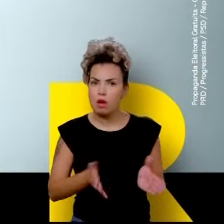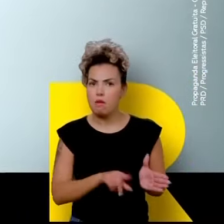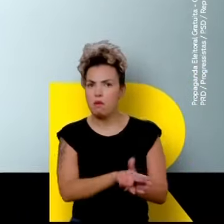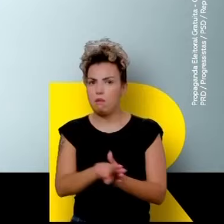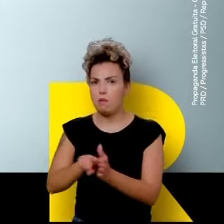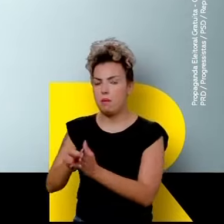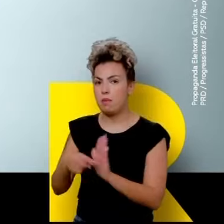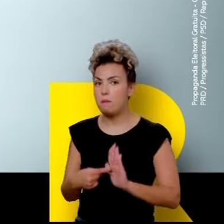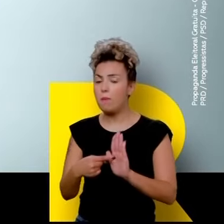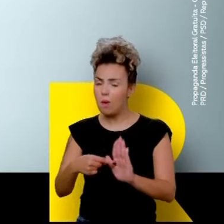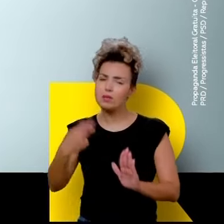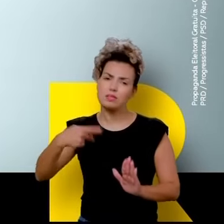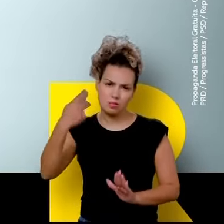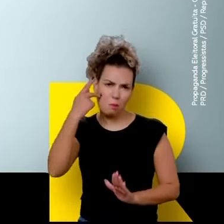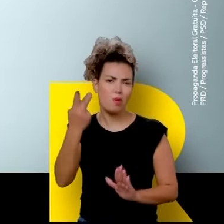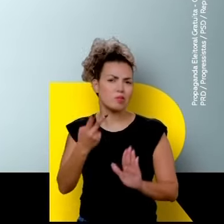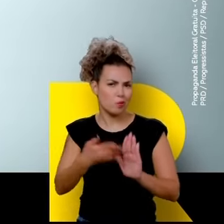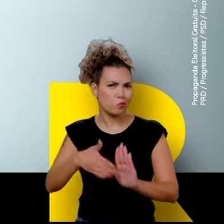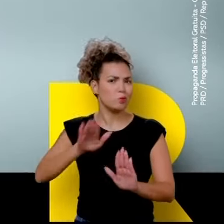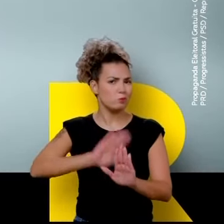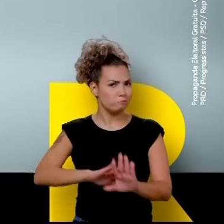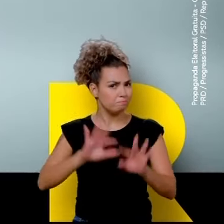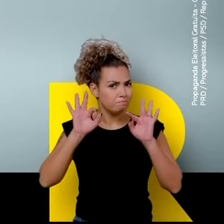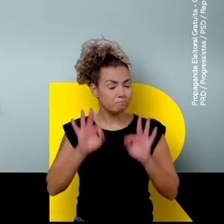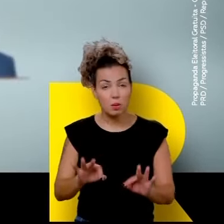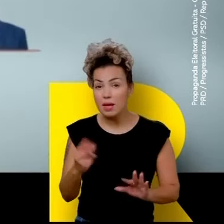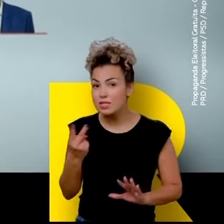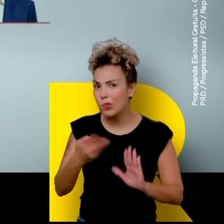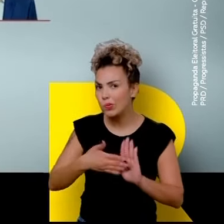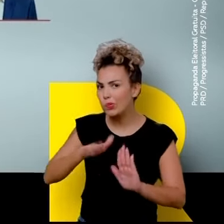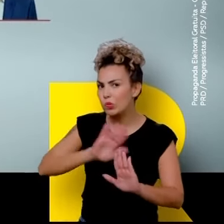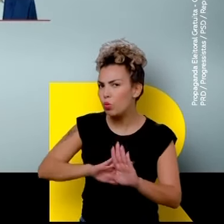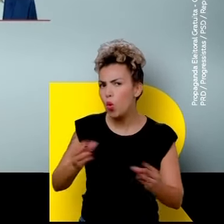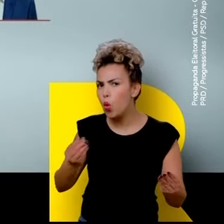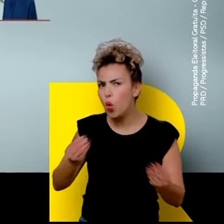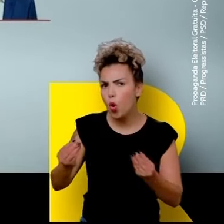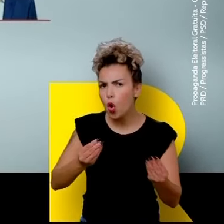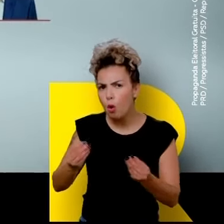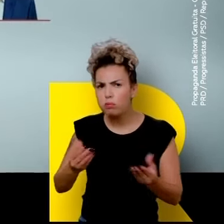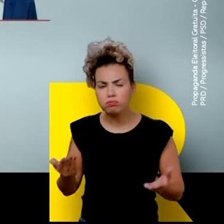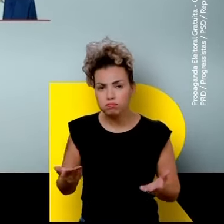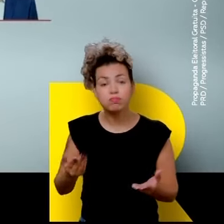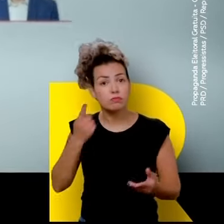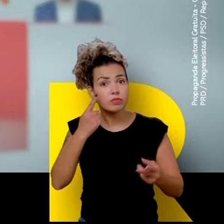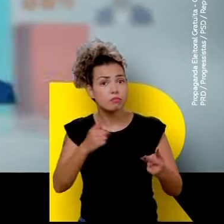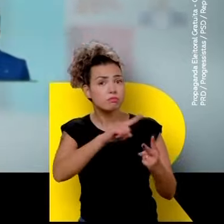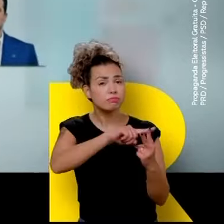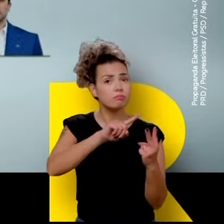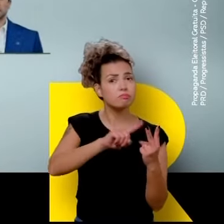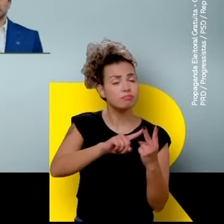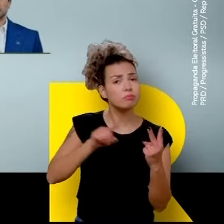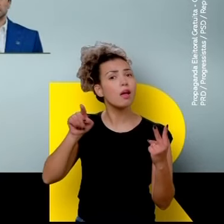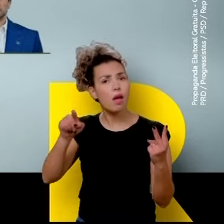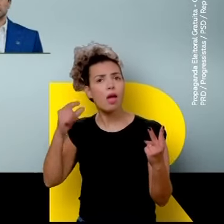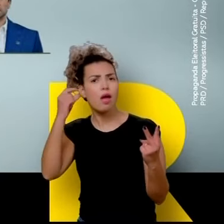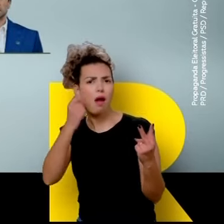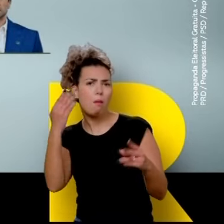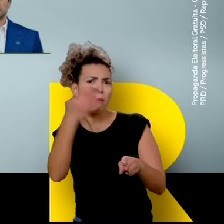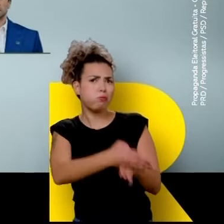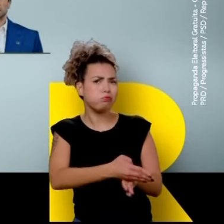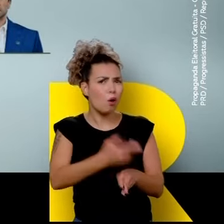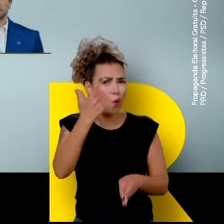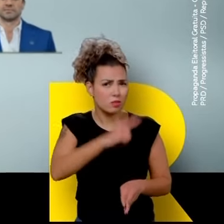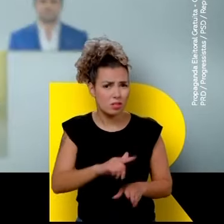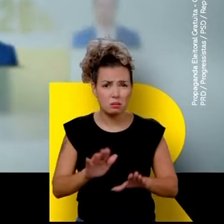pesquisas garantem que haverá segundo turno em São Paulo. E no segundo turno, Ricardo Nunes vence os outros dois candidatos.